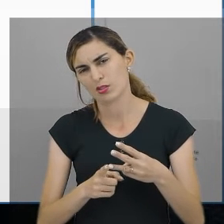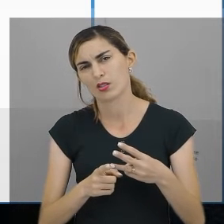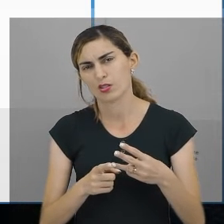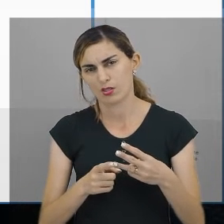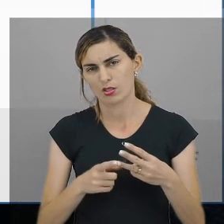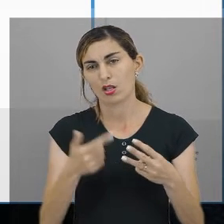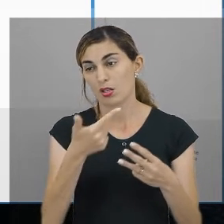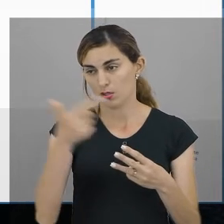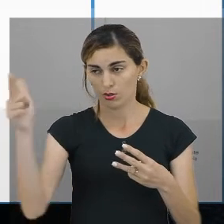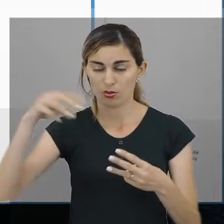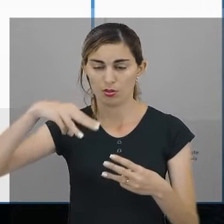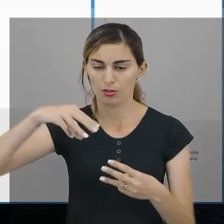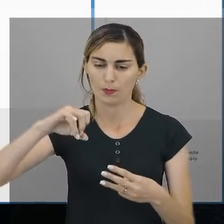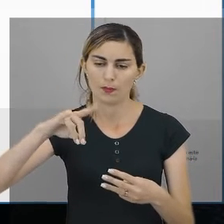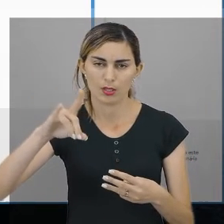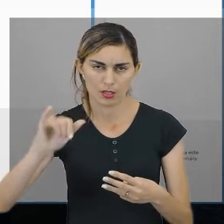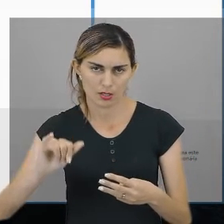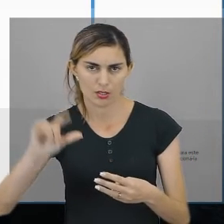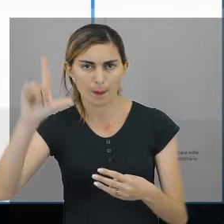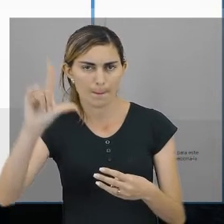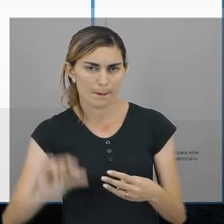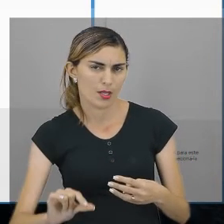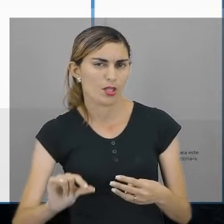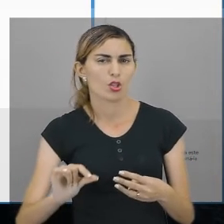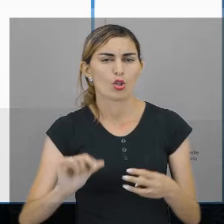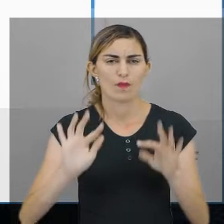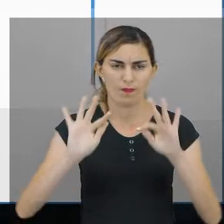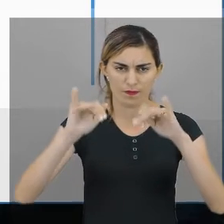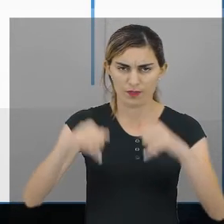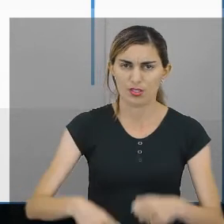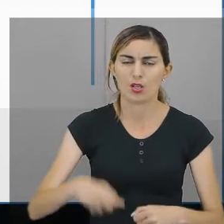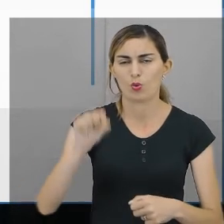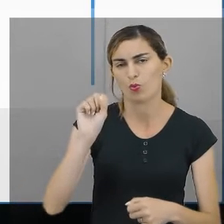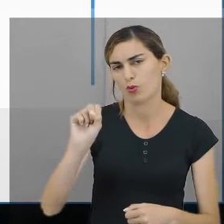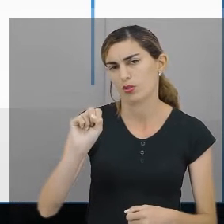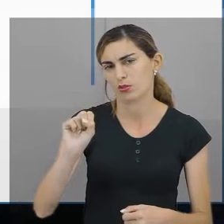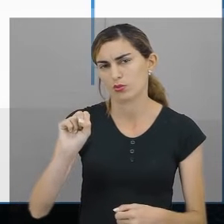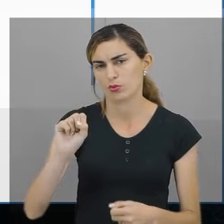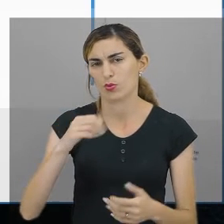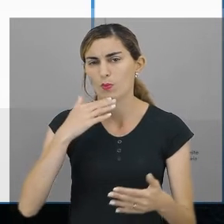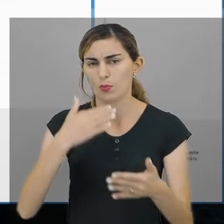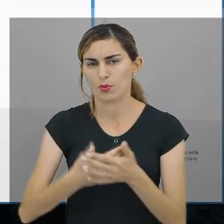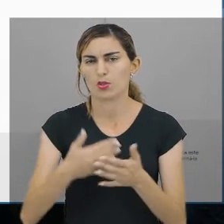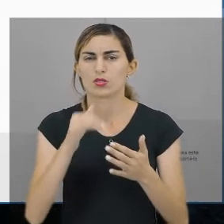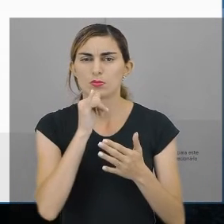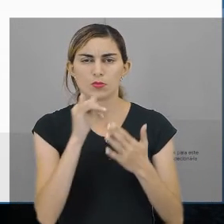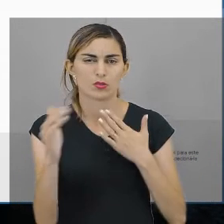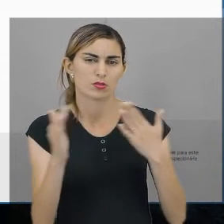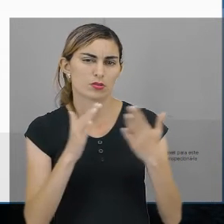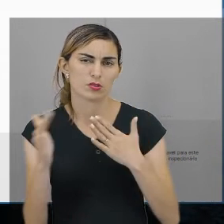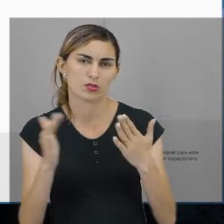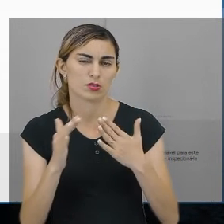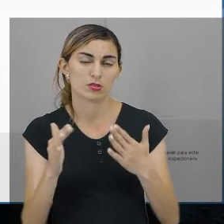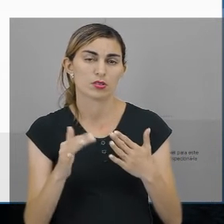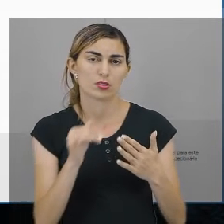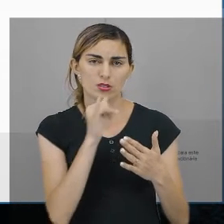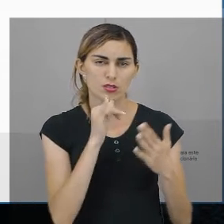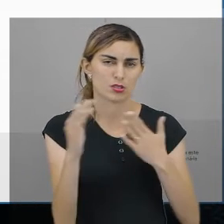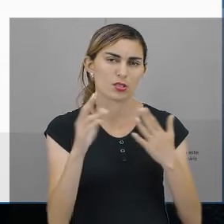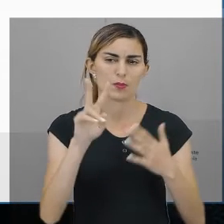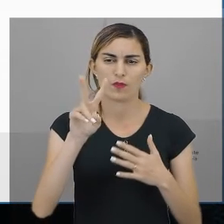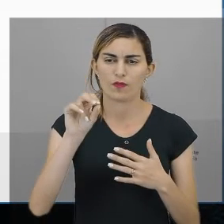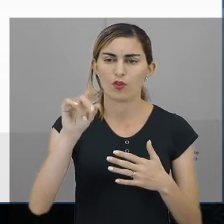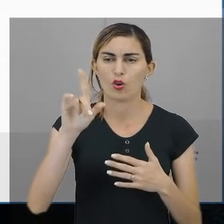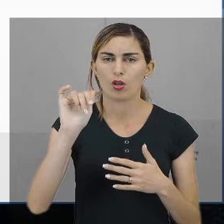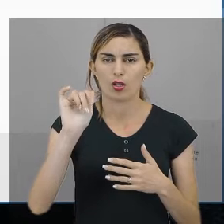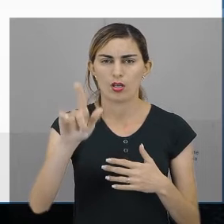As outras médias não são menores que a média final, que seria 8. Vamos para o próximo exemplo. No exemplo vogal,